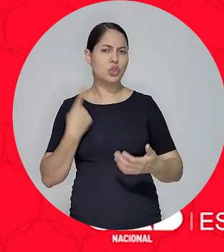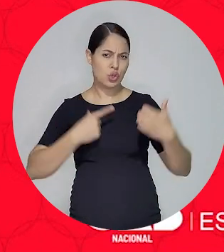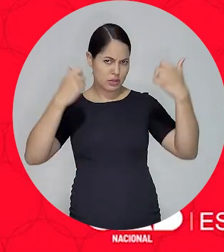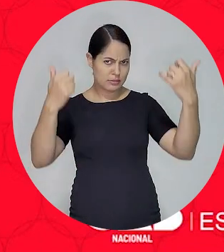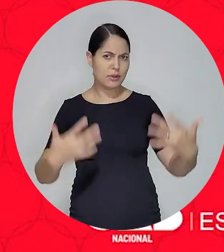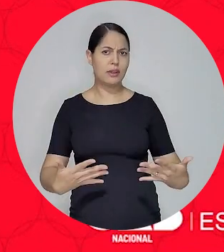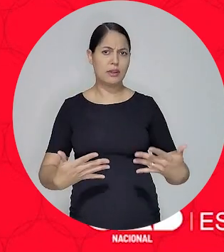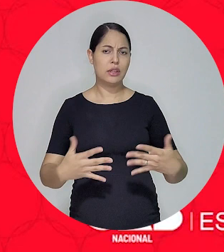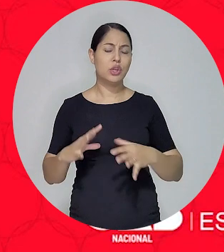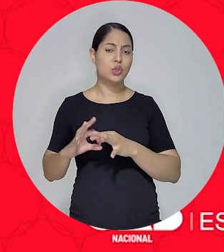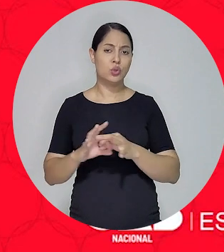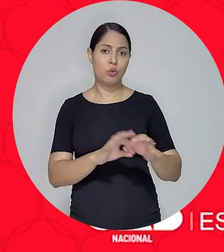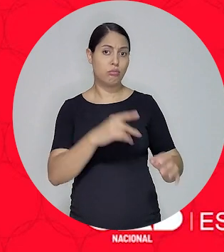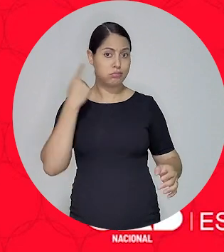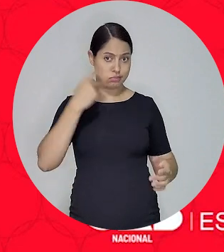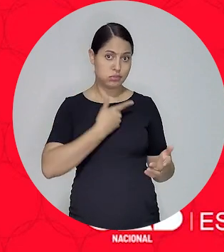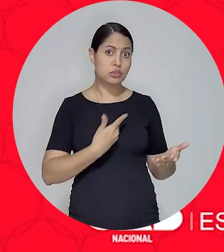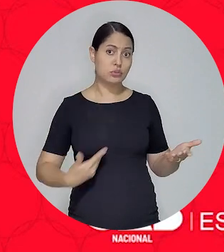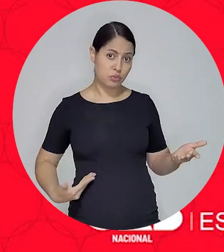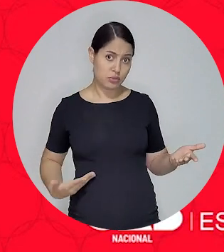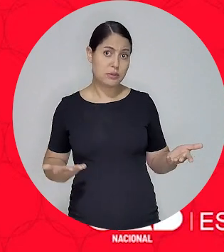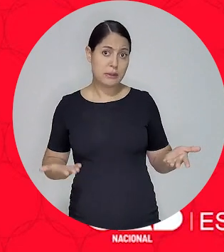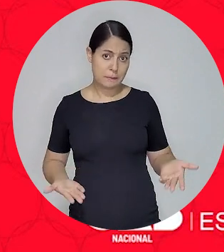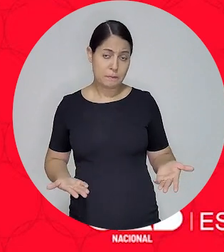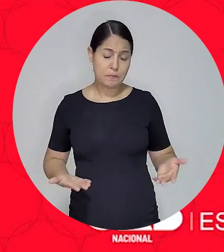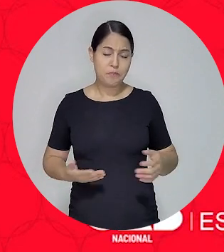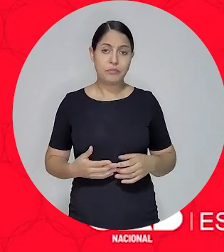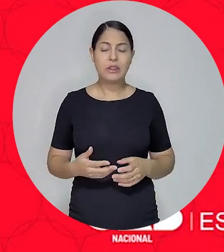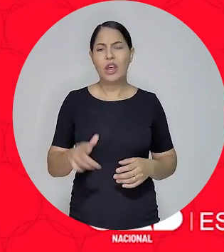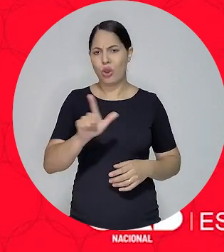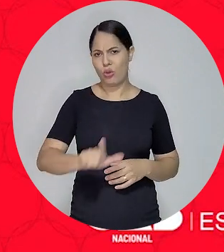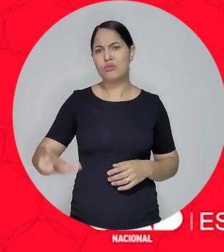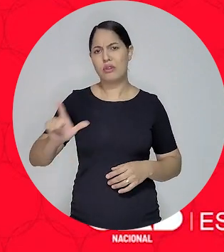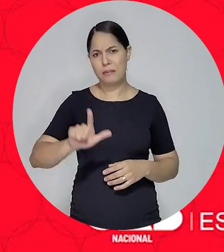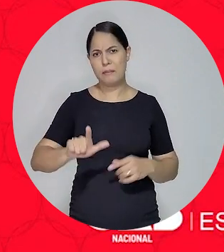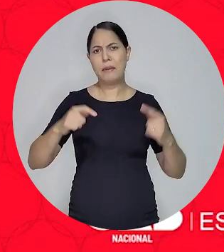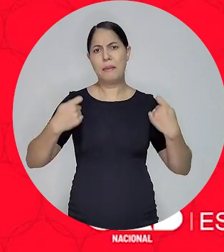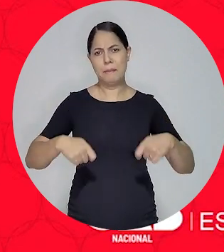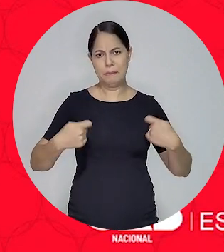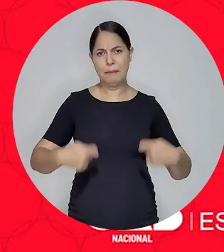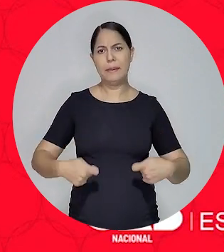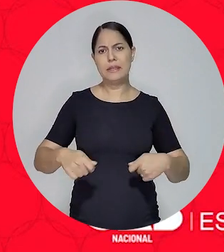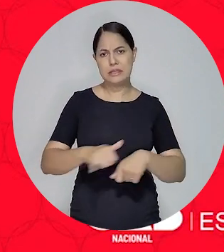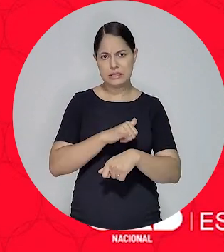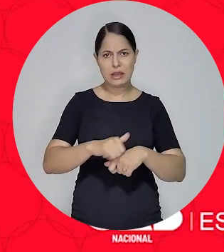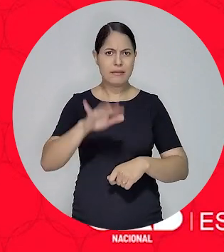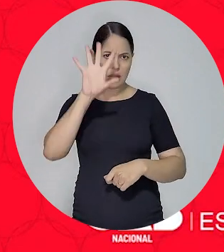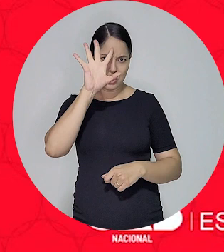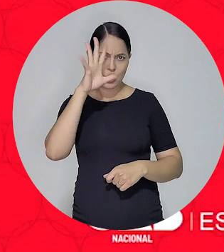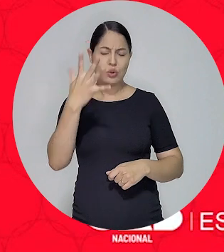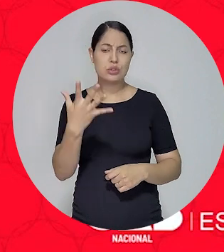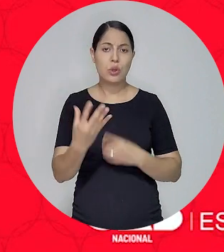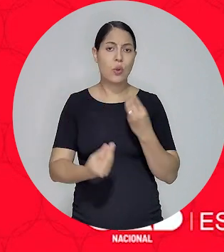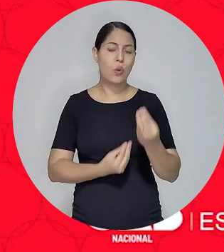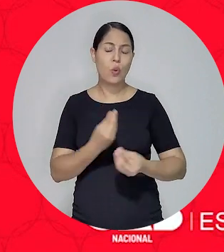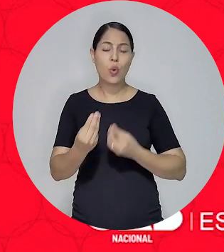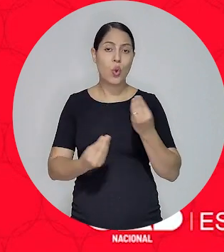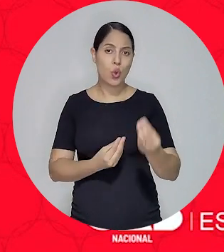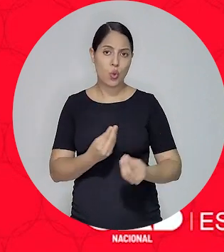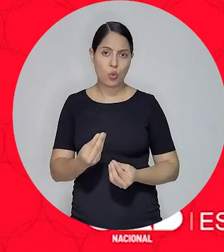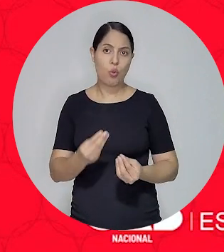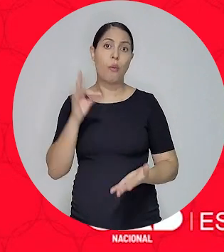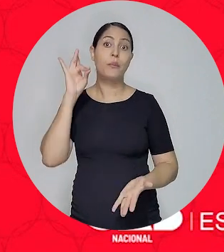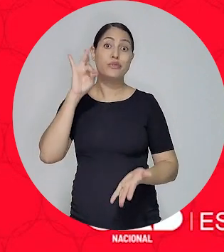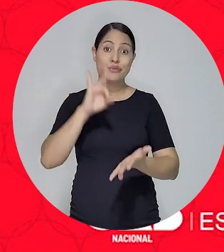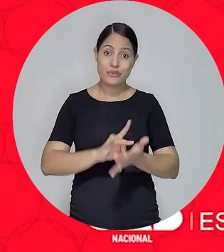protagonismo judiciário dentro do controle dessas políticas públicas, que, ao fim e ao cabo, procura, de alguma forma, solucionar esse dilema que você